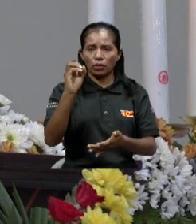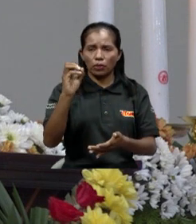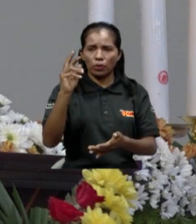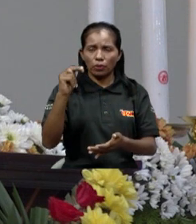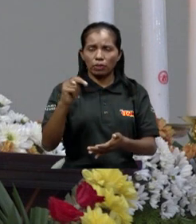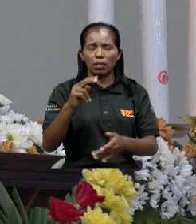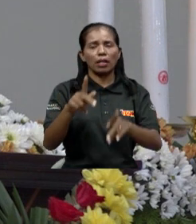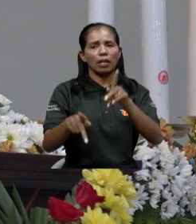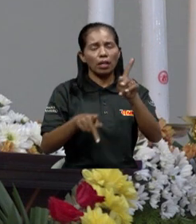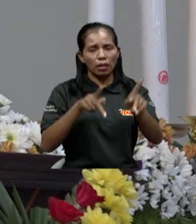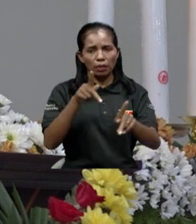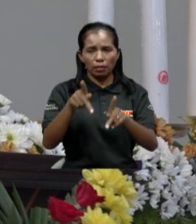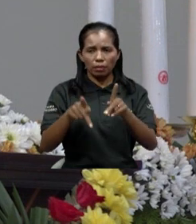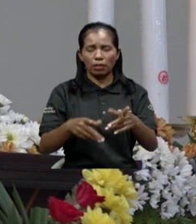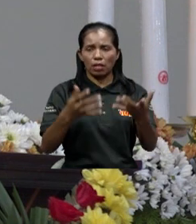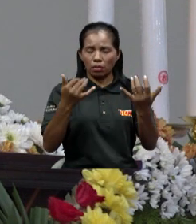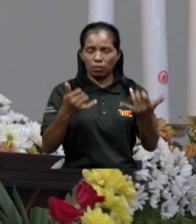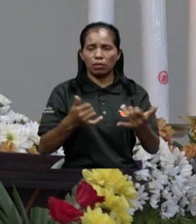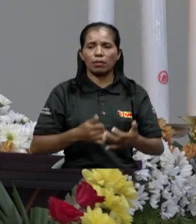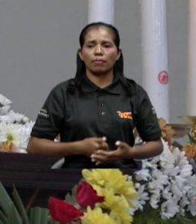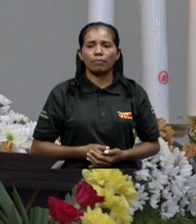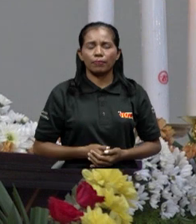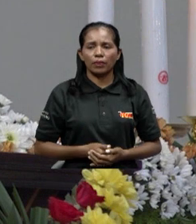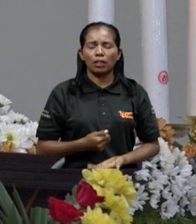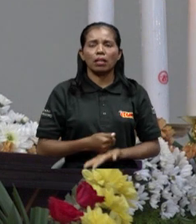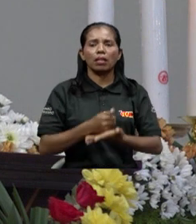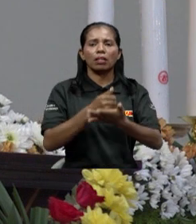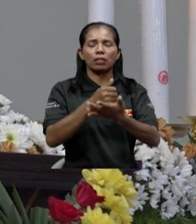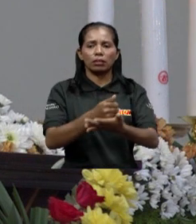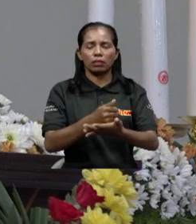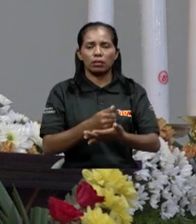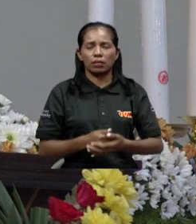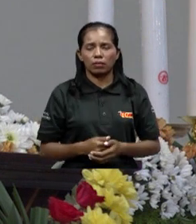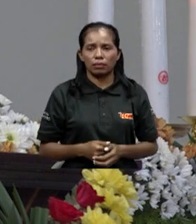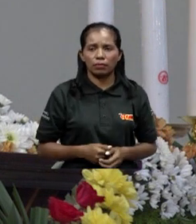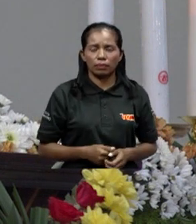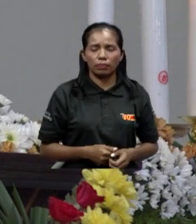sábio, corajoso, anúncio da palavra de Deus.